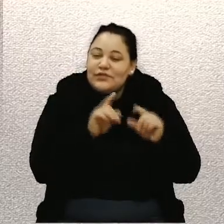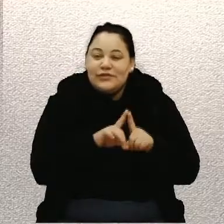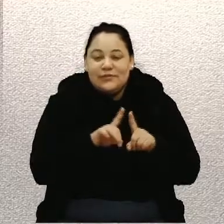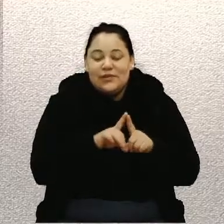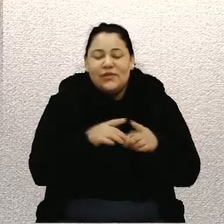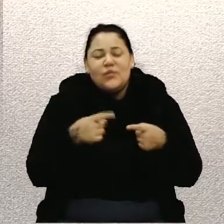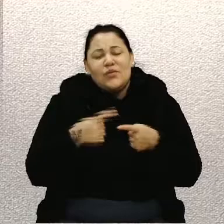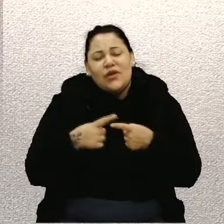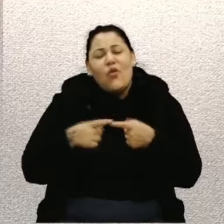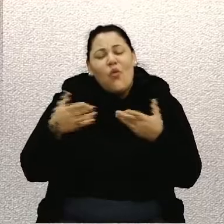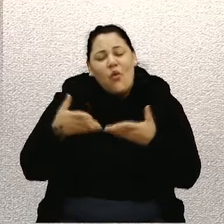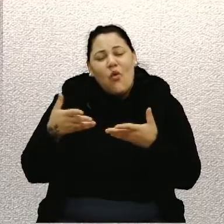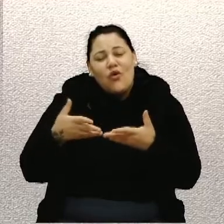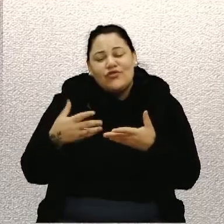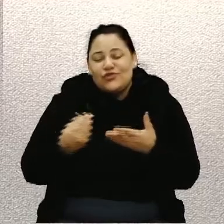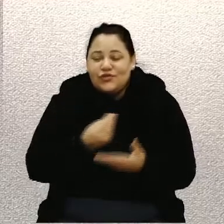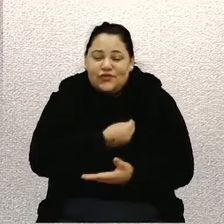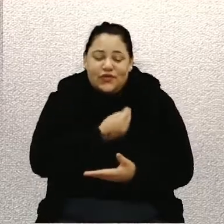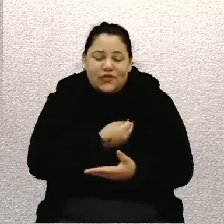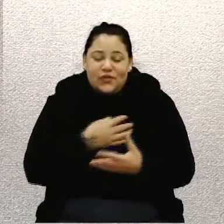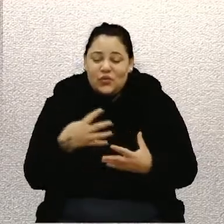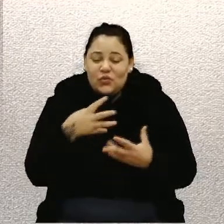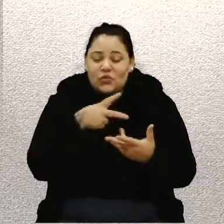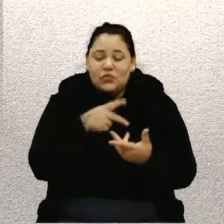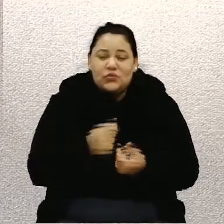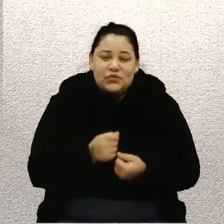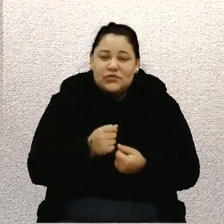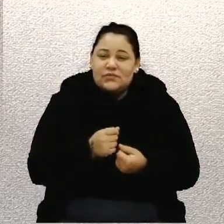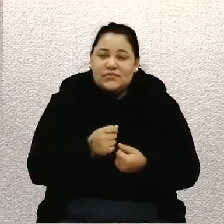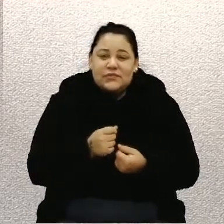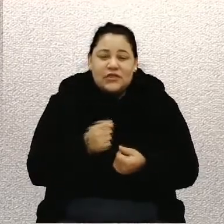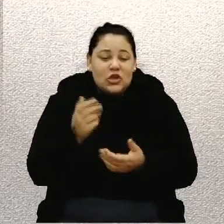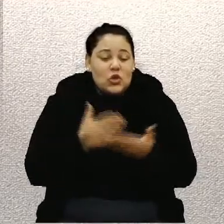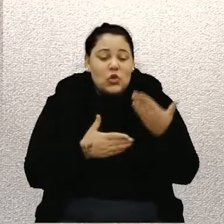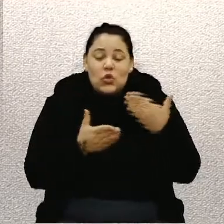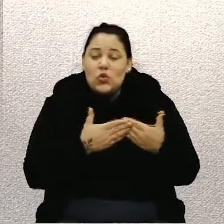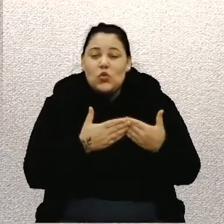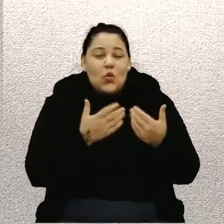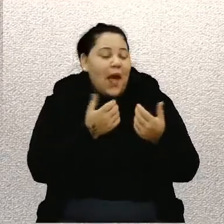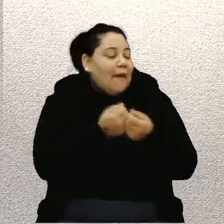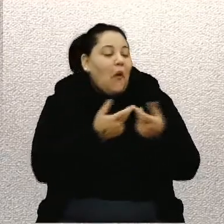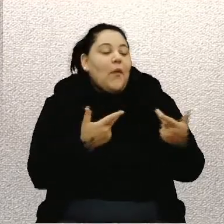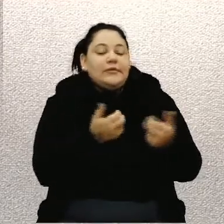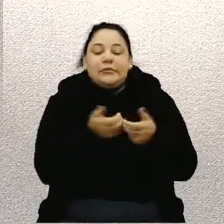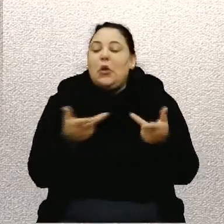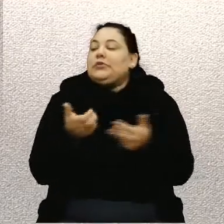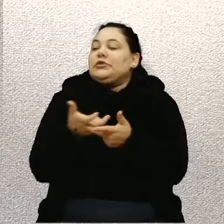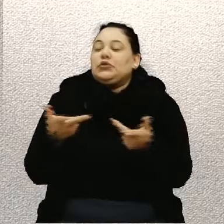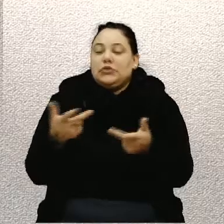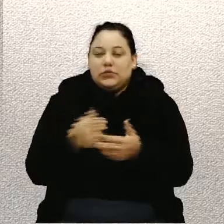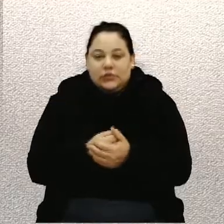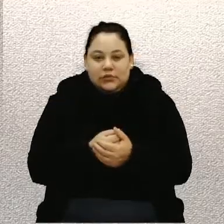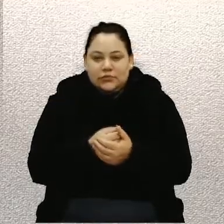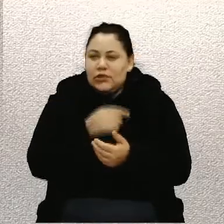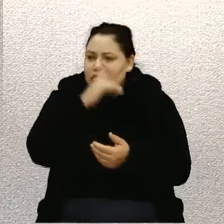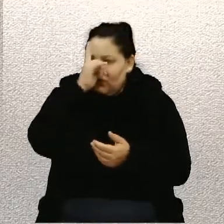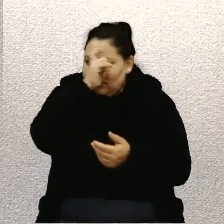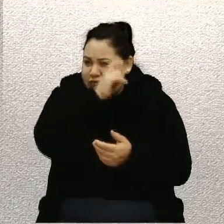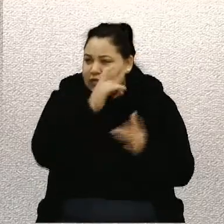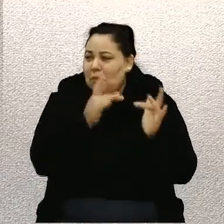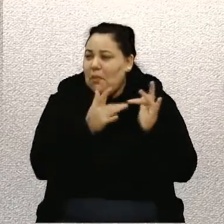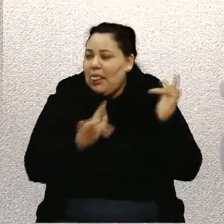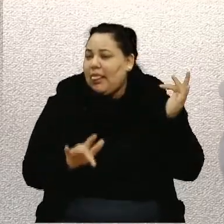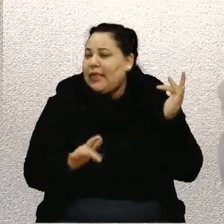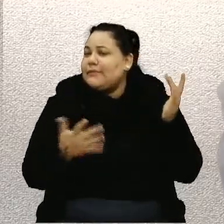tão materialista, né? É difícil a gente ter, às vezes, né, se desligar, se desconectar disso e mostrar